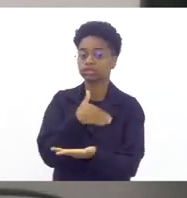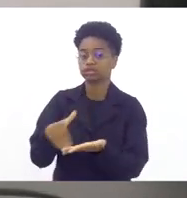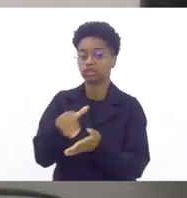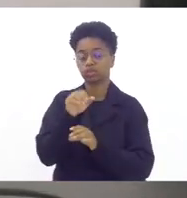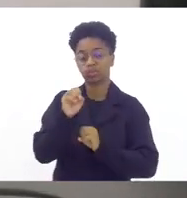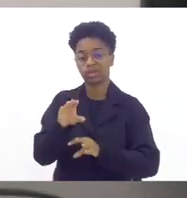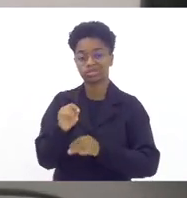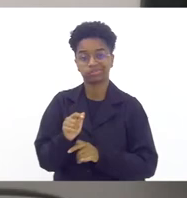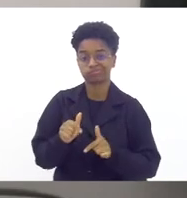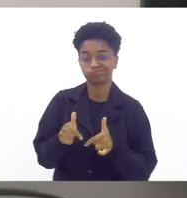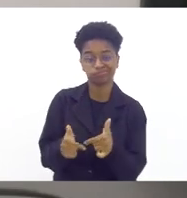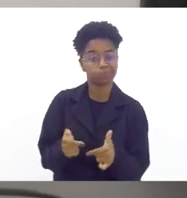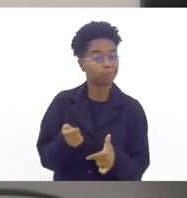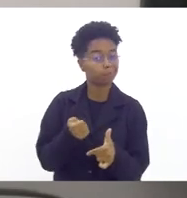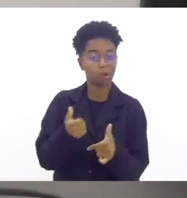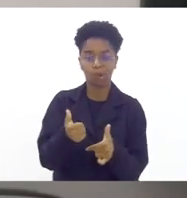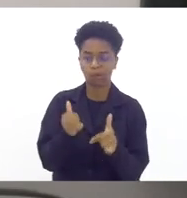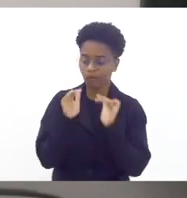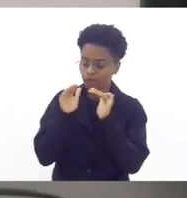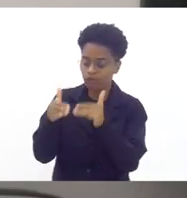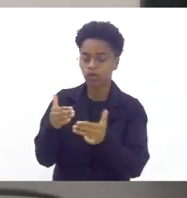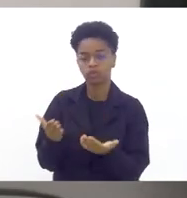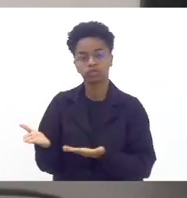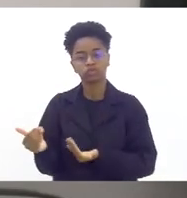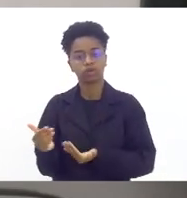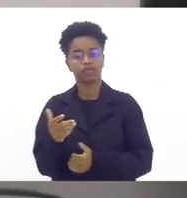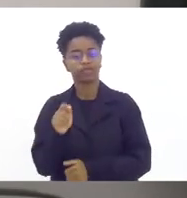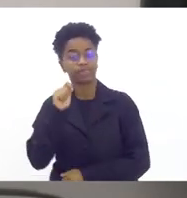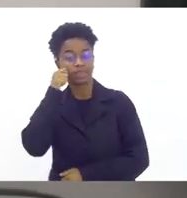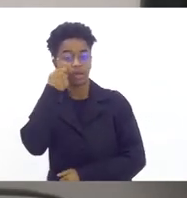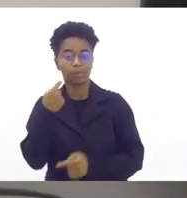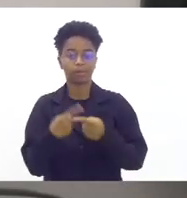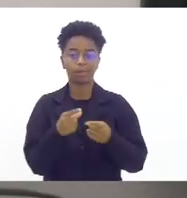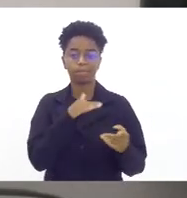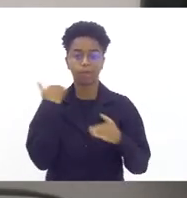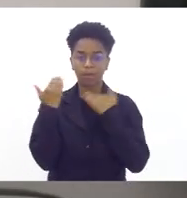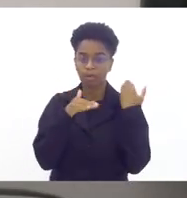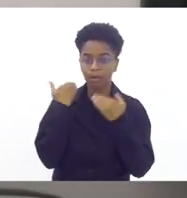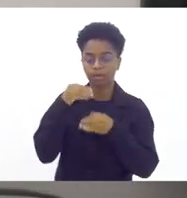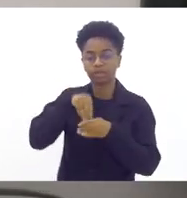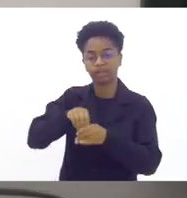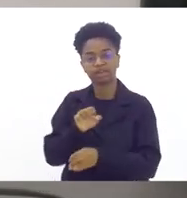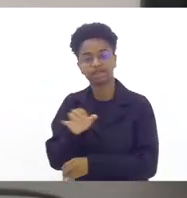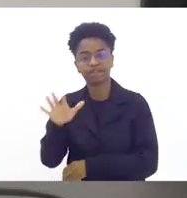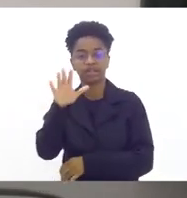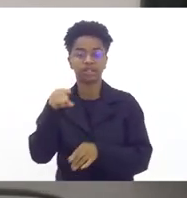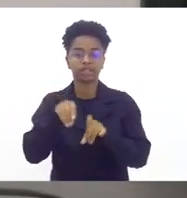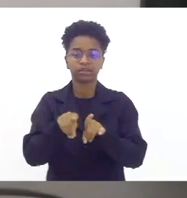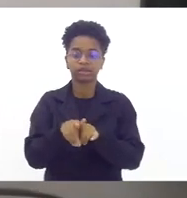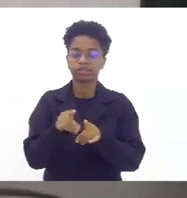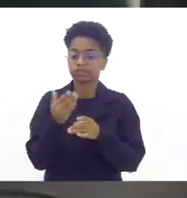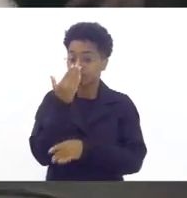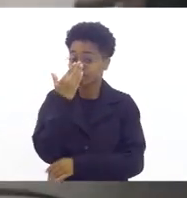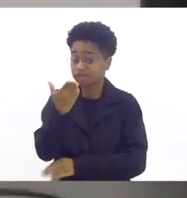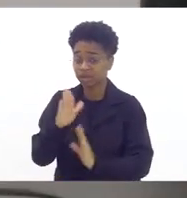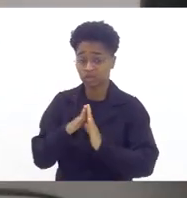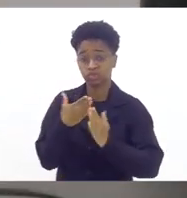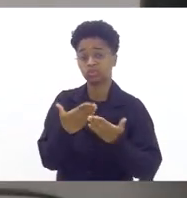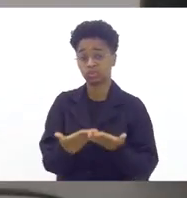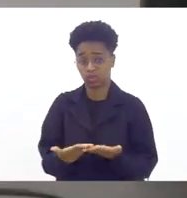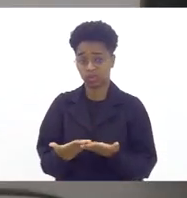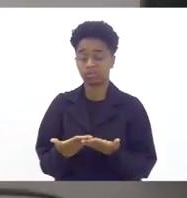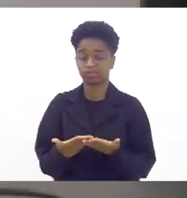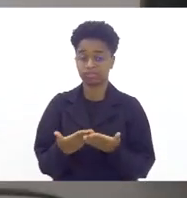feito muito pouco pela nossa juventude negra que está sendo assassinada nas favelas e na porta das escolas. A